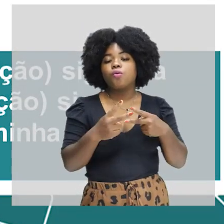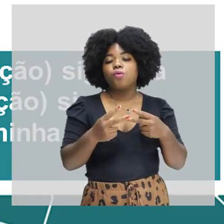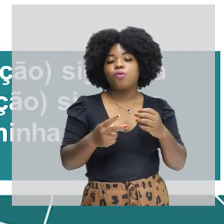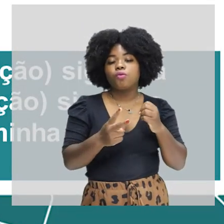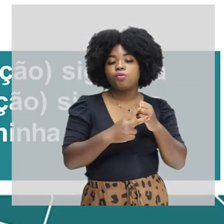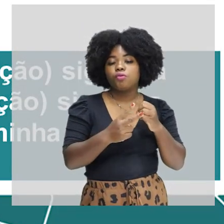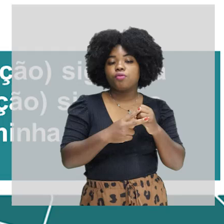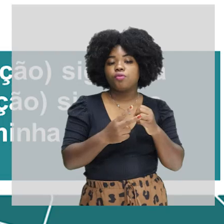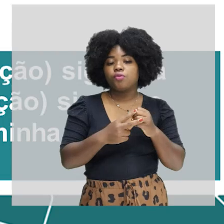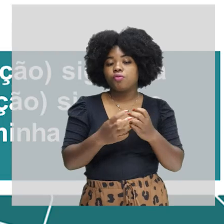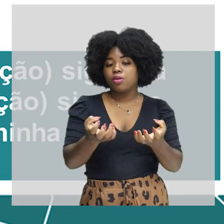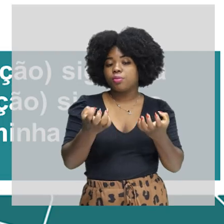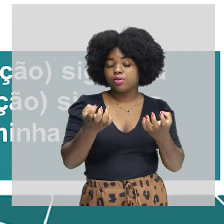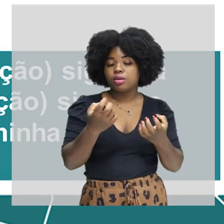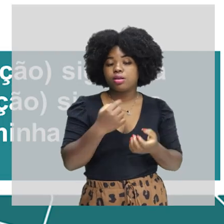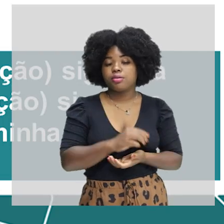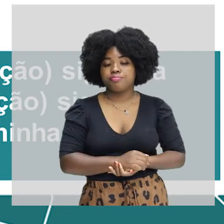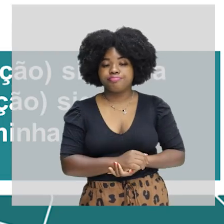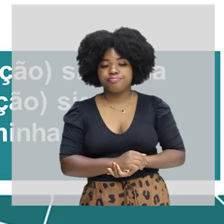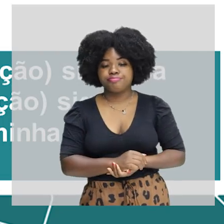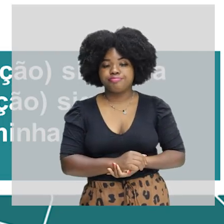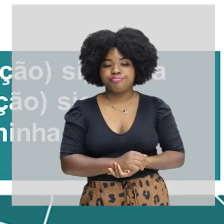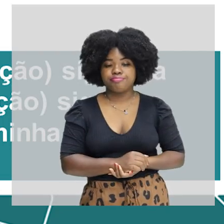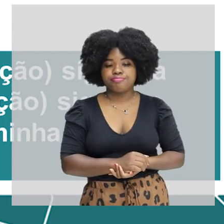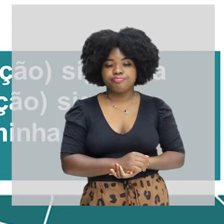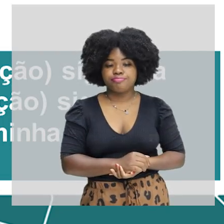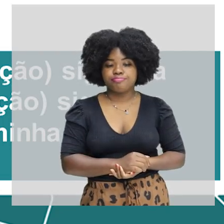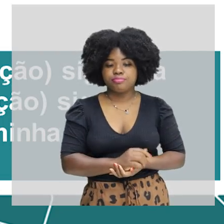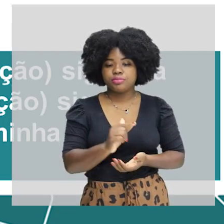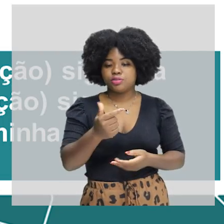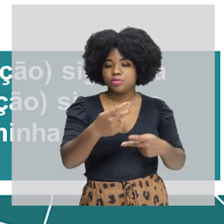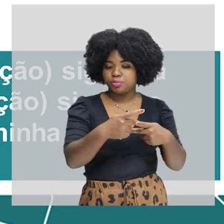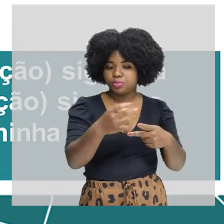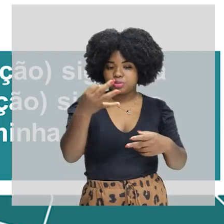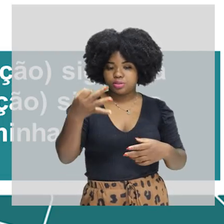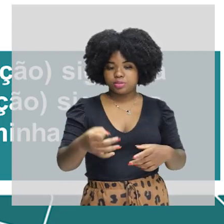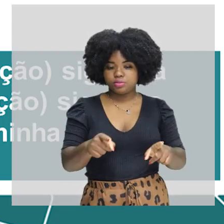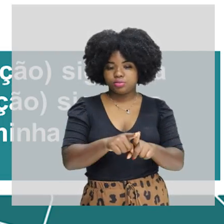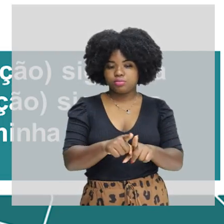terceira questão, como transitivo direto, ele não tem preposição, então aqui está certo.